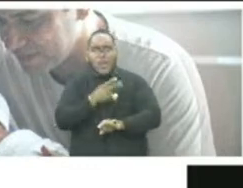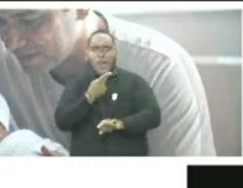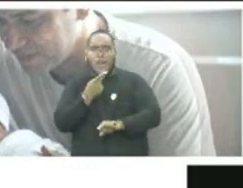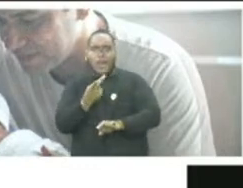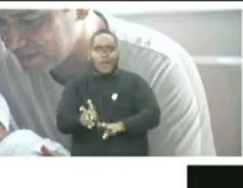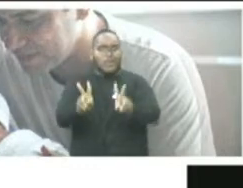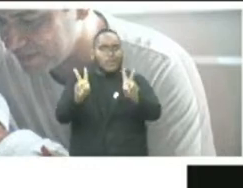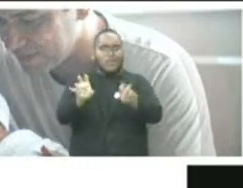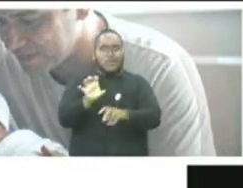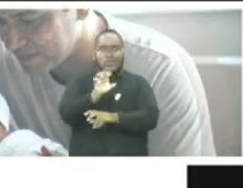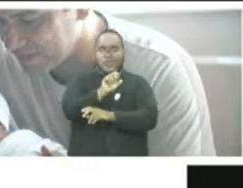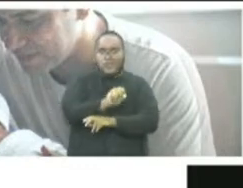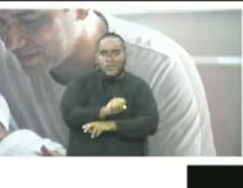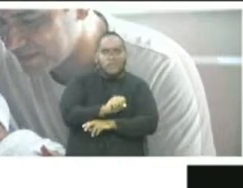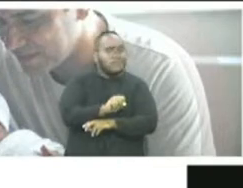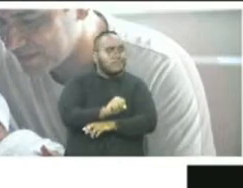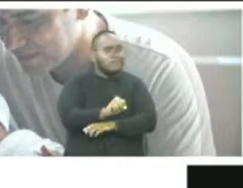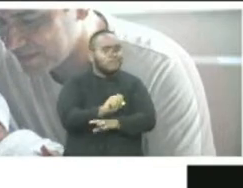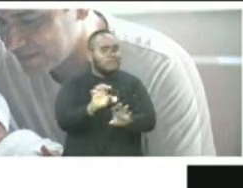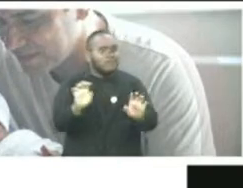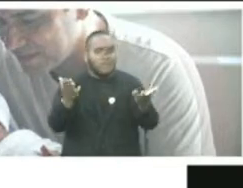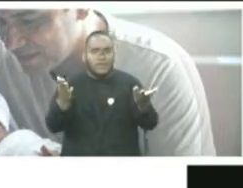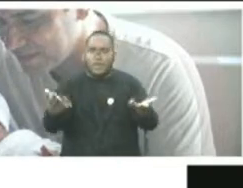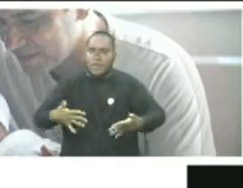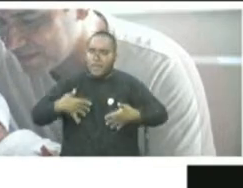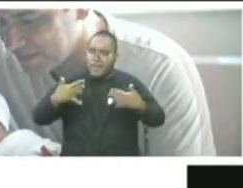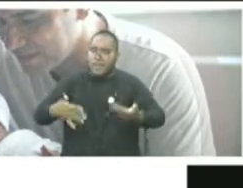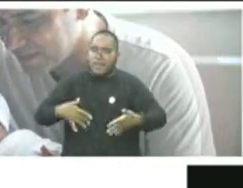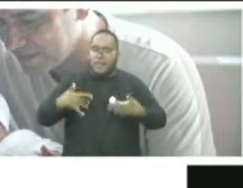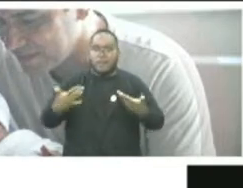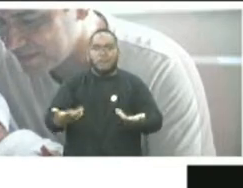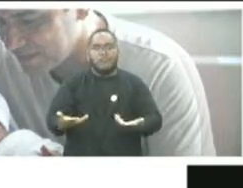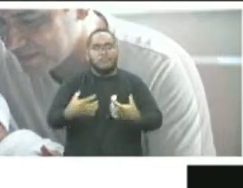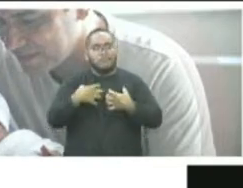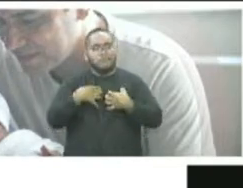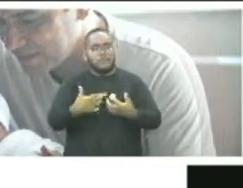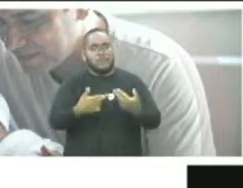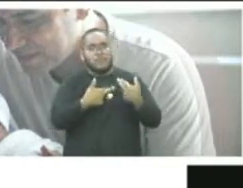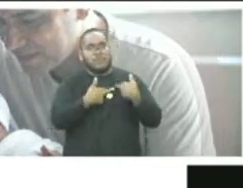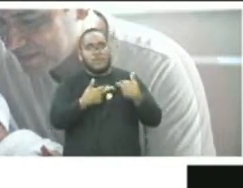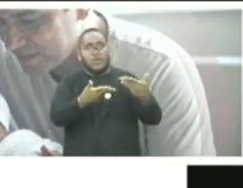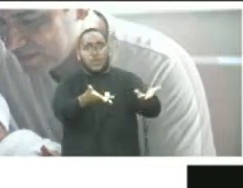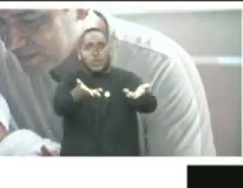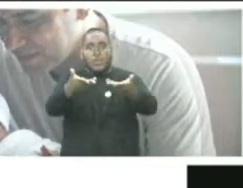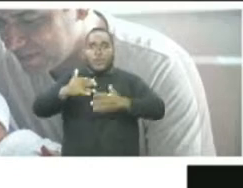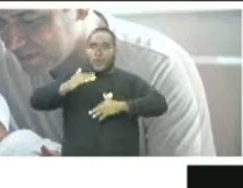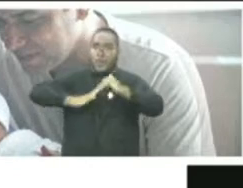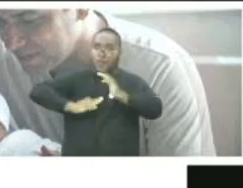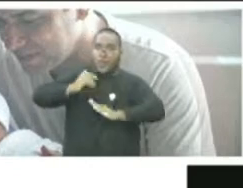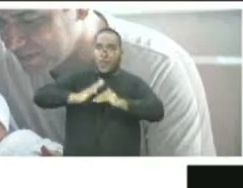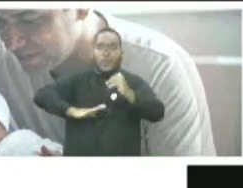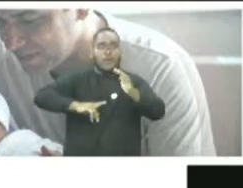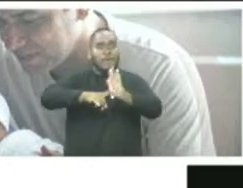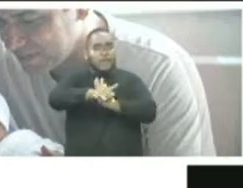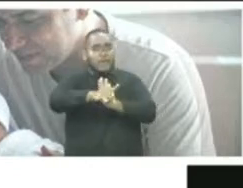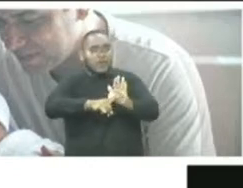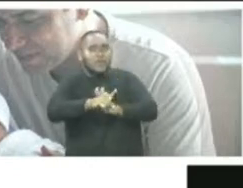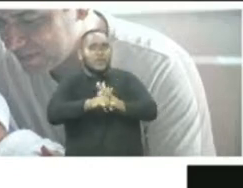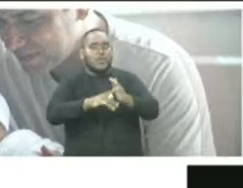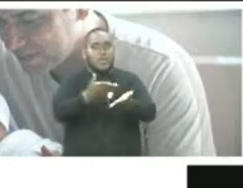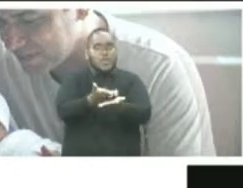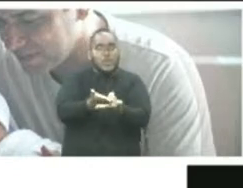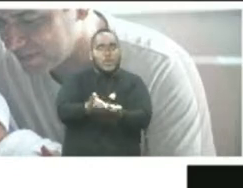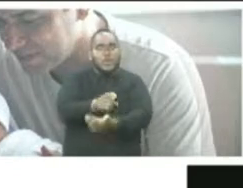em si. Então, é com muita alegria e senso de responsabilidade que a gente convida os profissionais, pesquisadores, estudantes, gestores e famílias